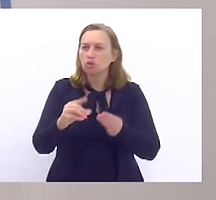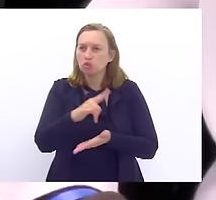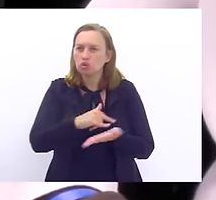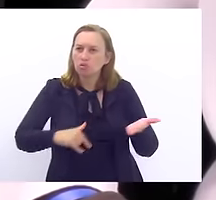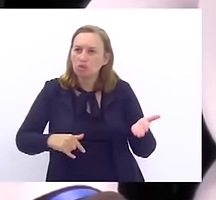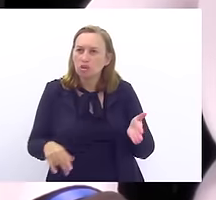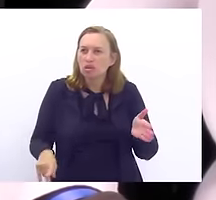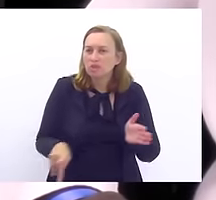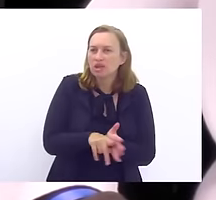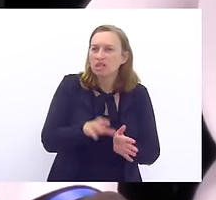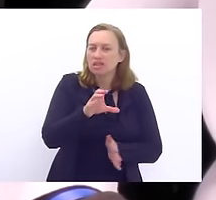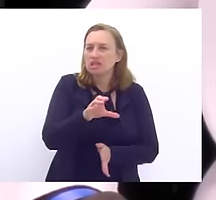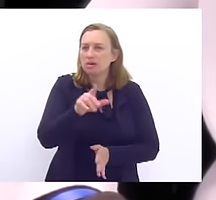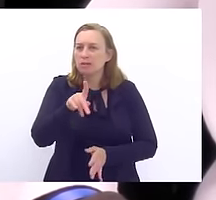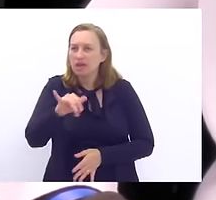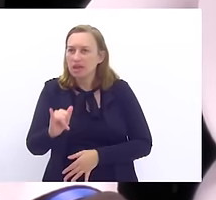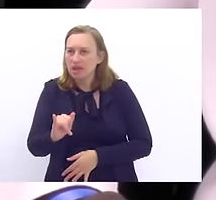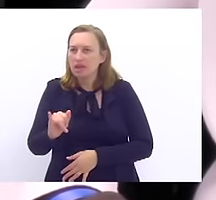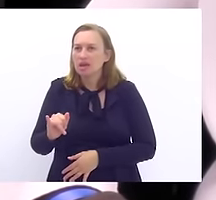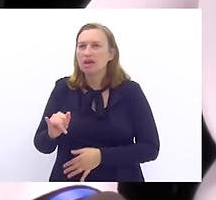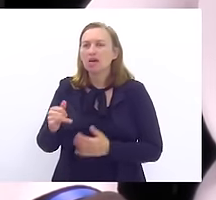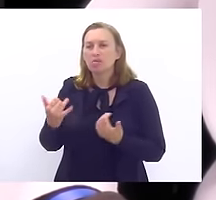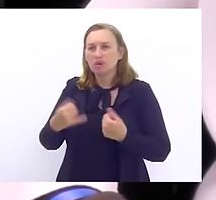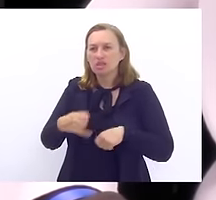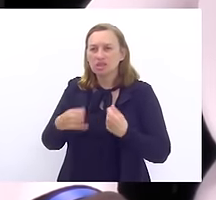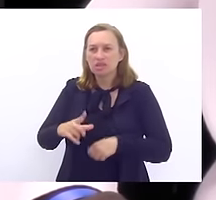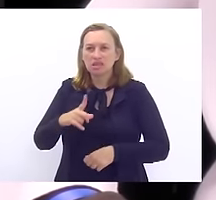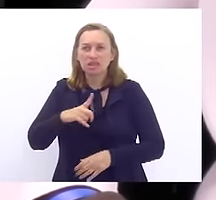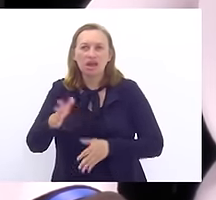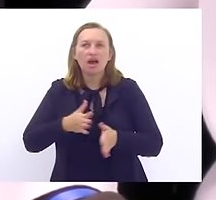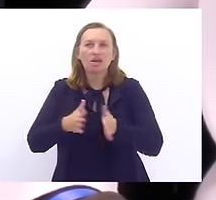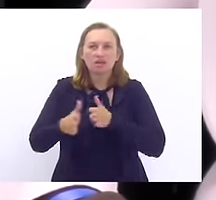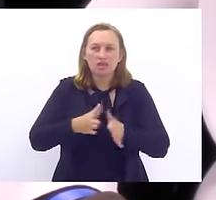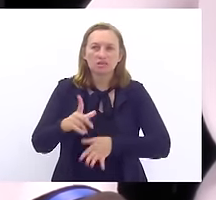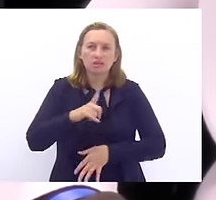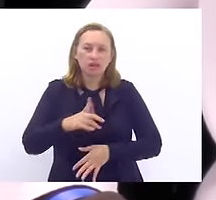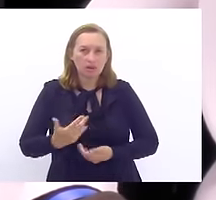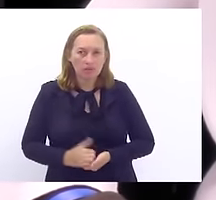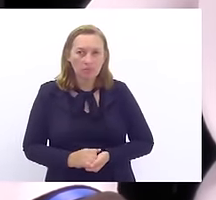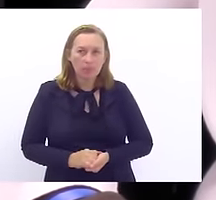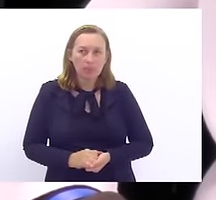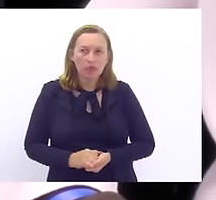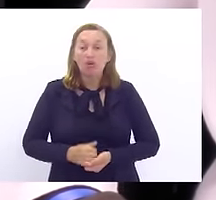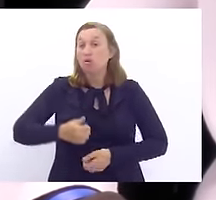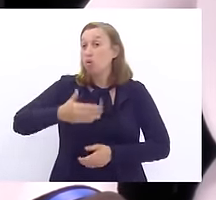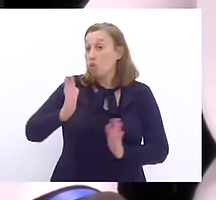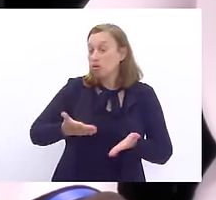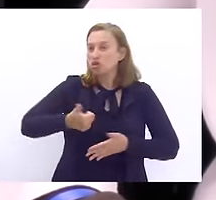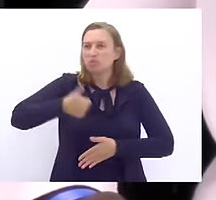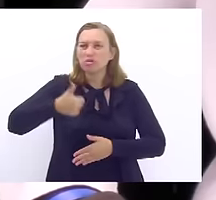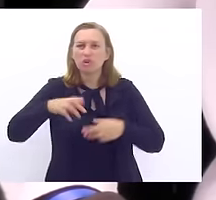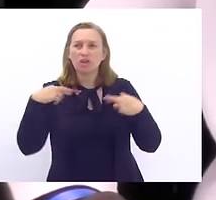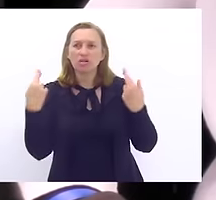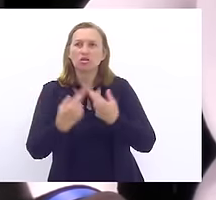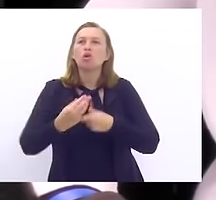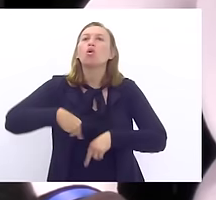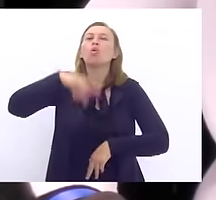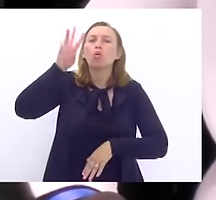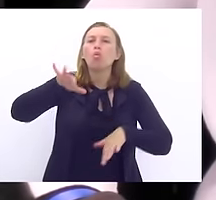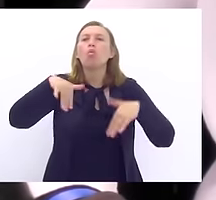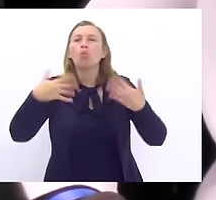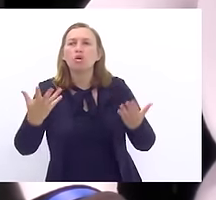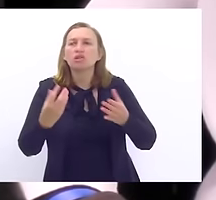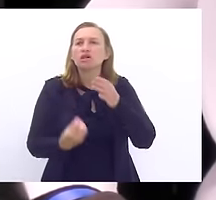parte dessa CPI a defesa entende que tem que ter acesso quando a primeira audiência Doutor Hoje é a primeira audiência quando foi a instalação da comissão